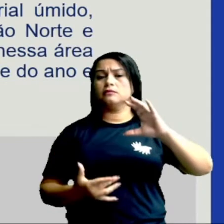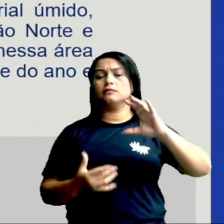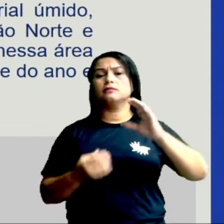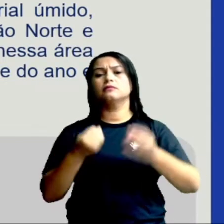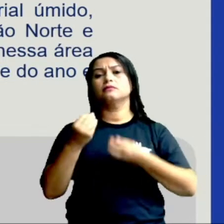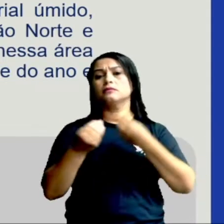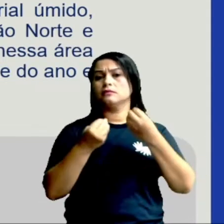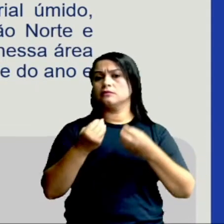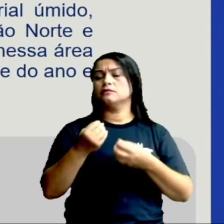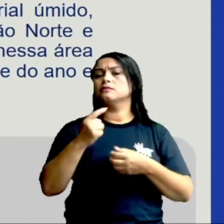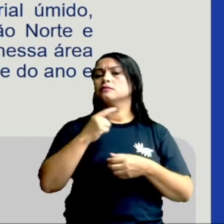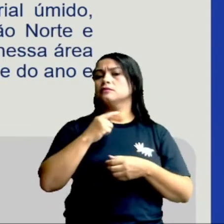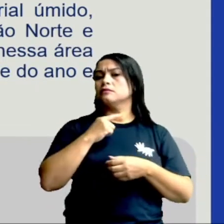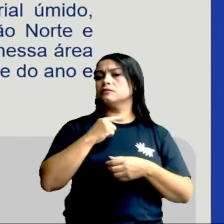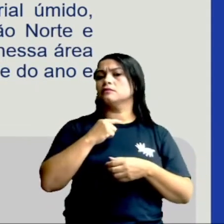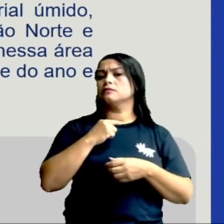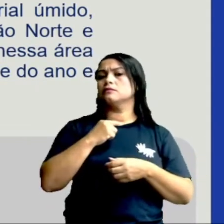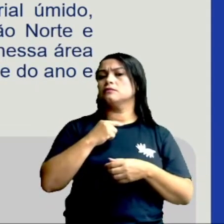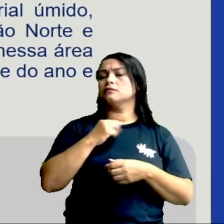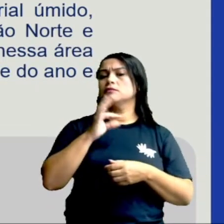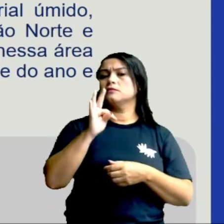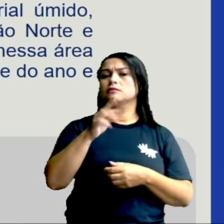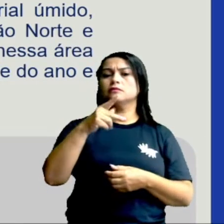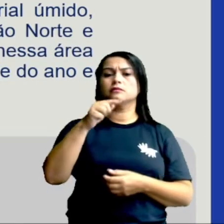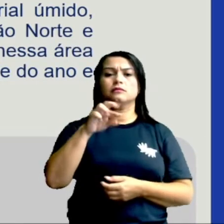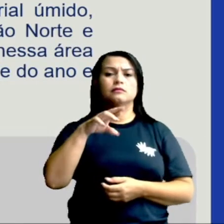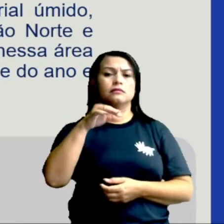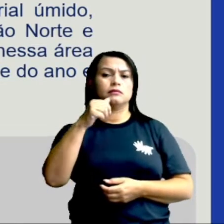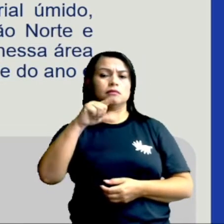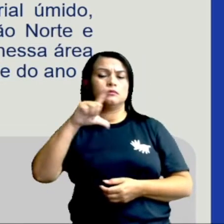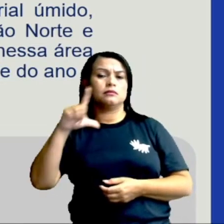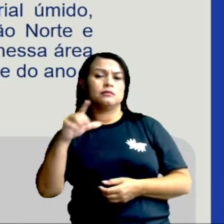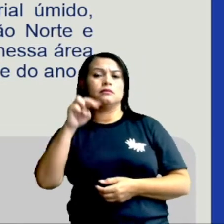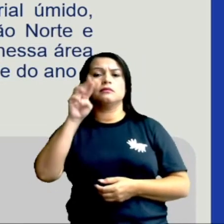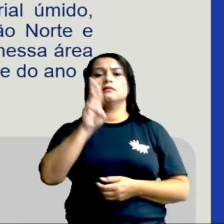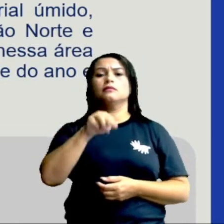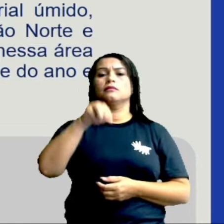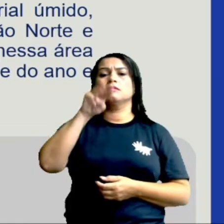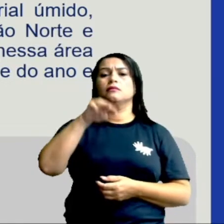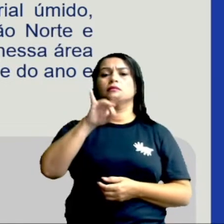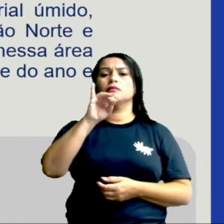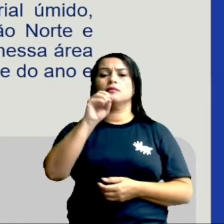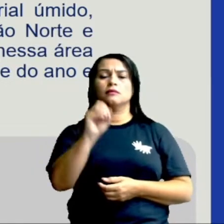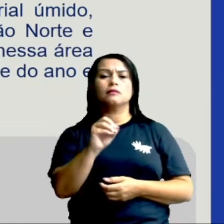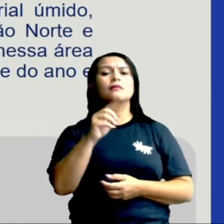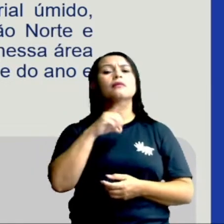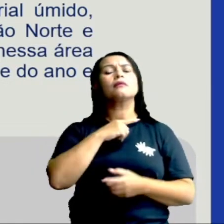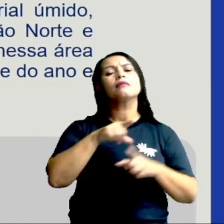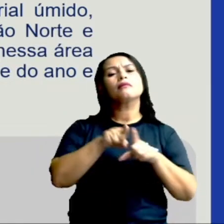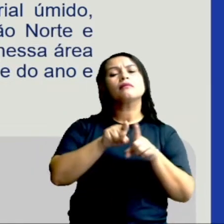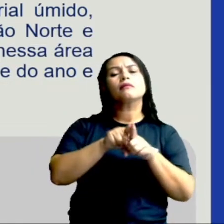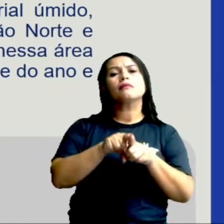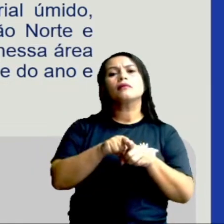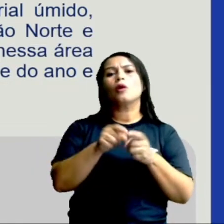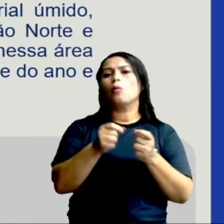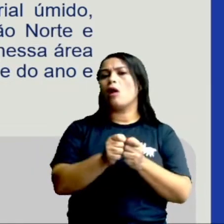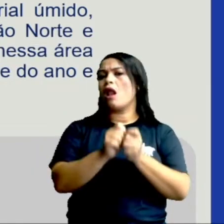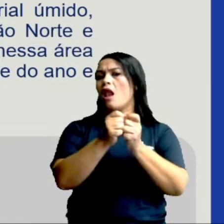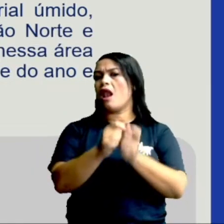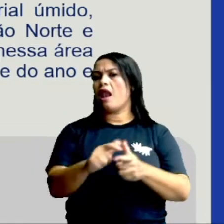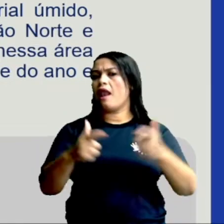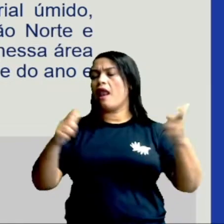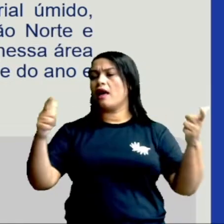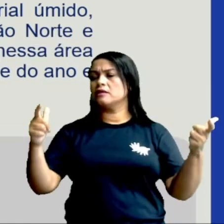caracterizado pelo tipo tropical úmido na maior parte dessa região, ocupando uma larga extensão